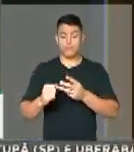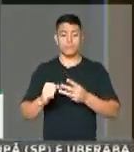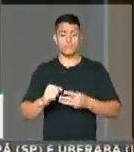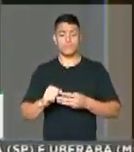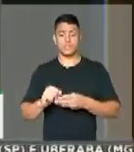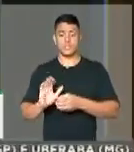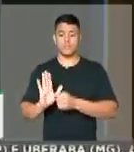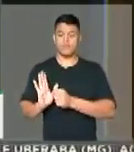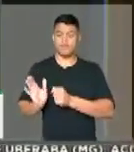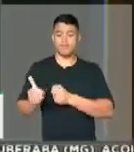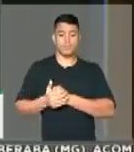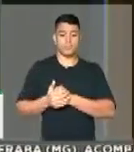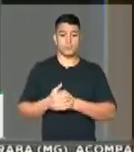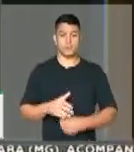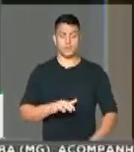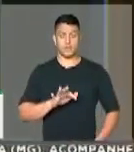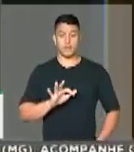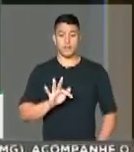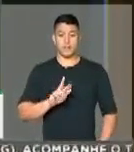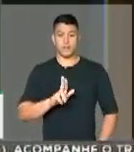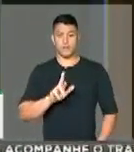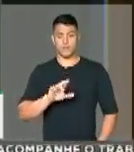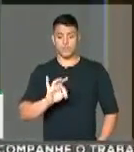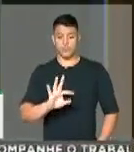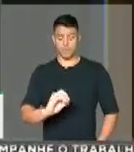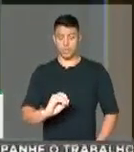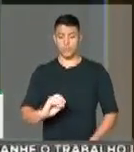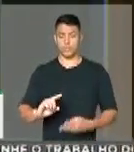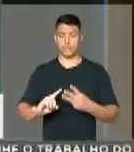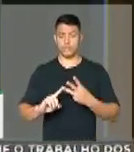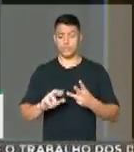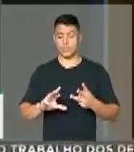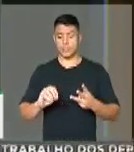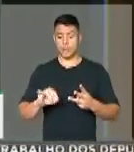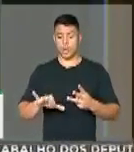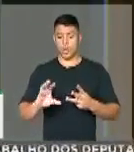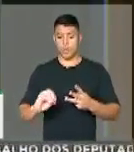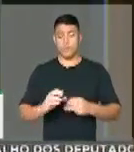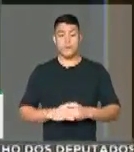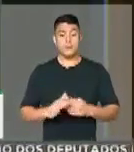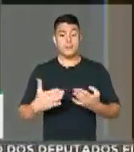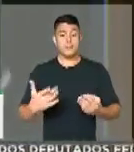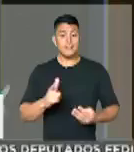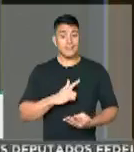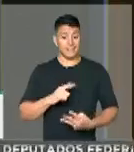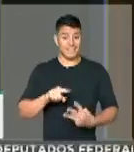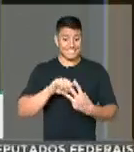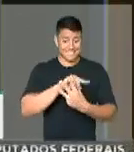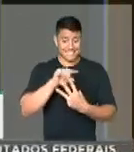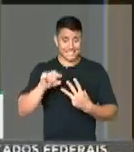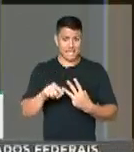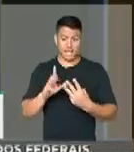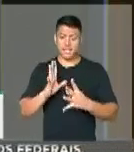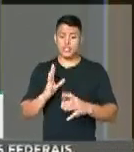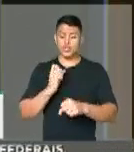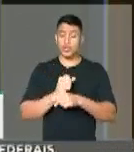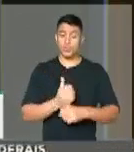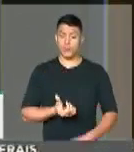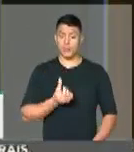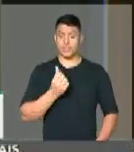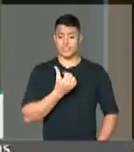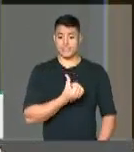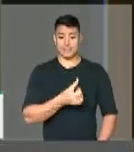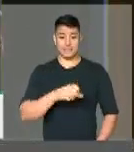seja, de mais de 1.000 condutas criminalizáveis, 3 condutas respondem por